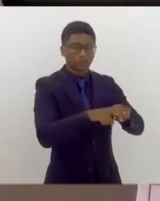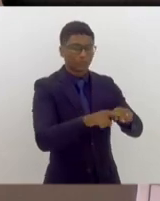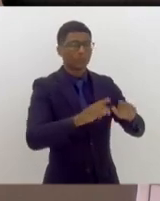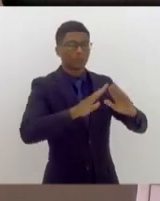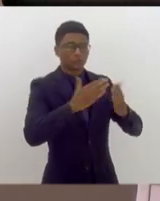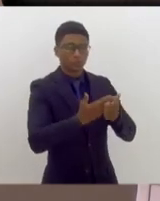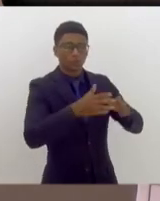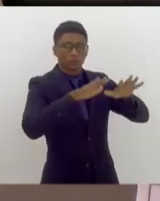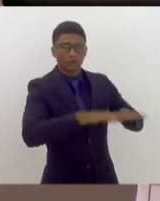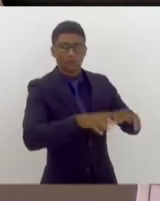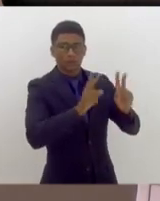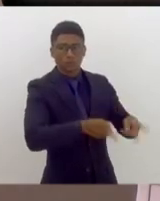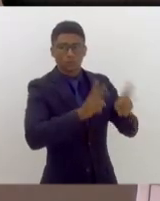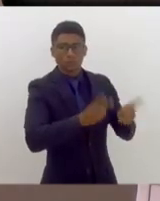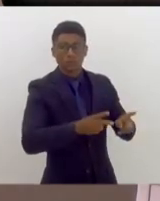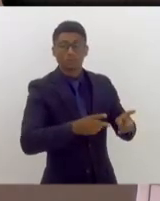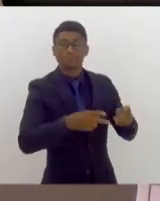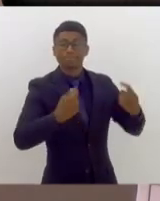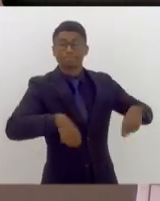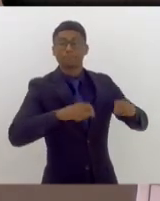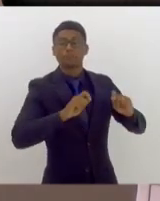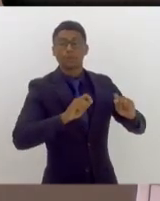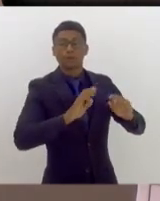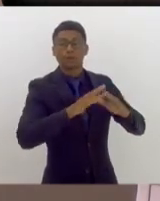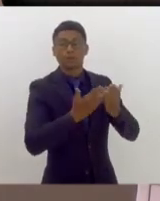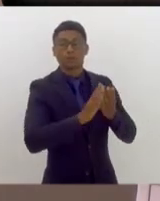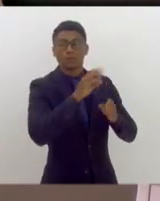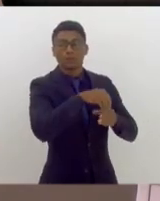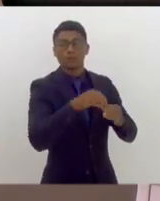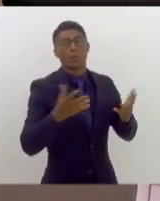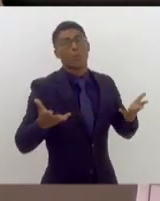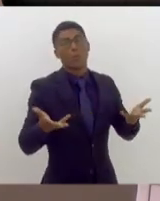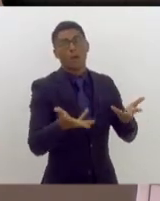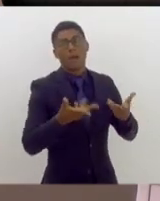pela qualidade desta escola. E aí, para finalizar,